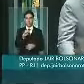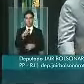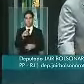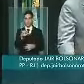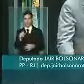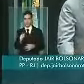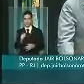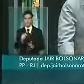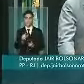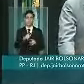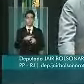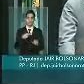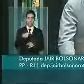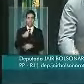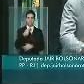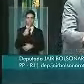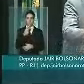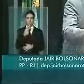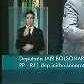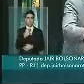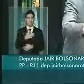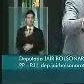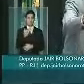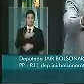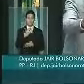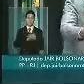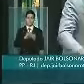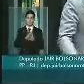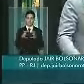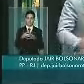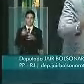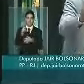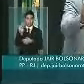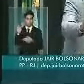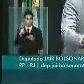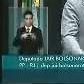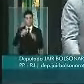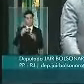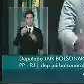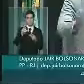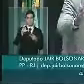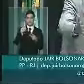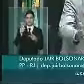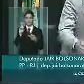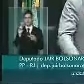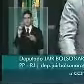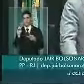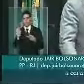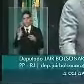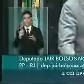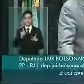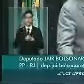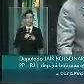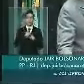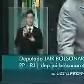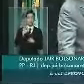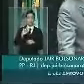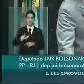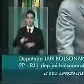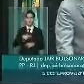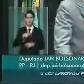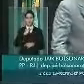Não vou lamentar que para mim não foi surpresa partidos como o PT, o PCdoB e o PSOL terem